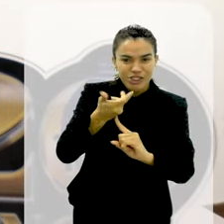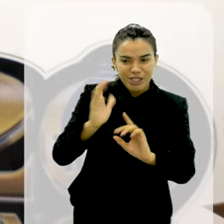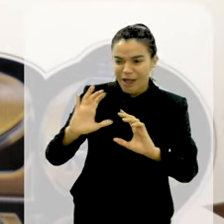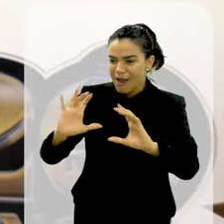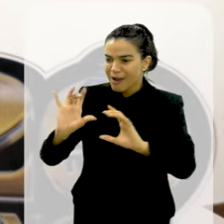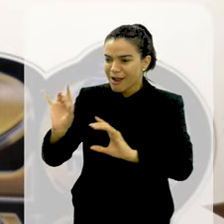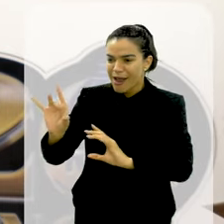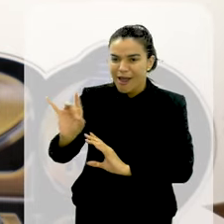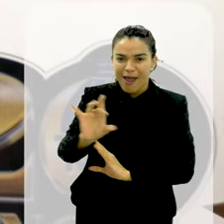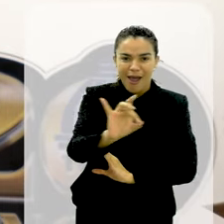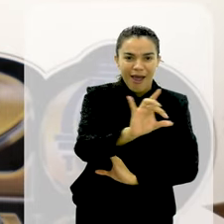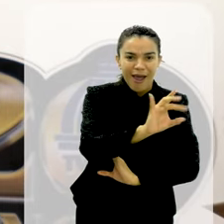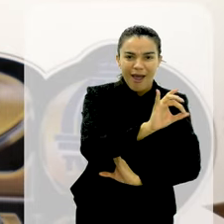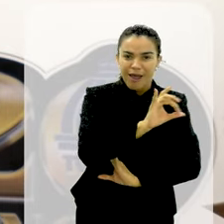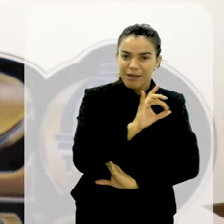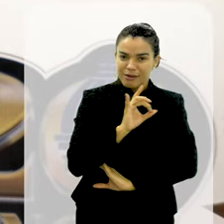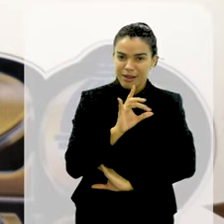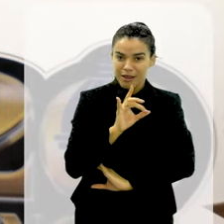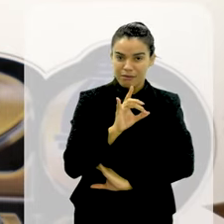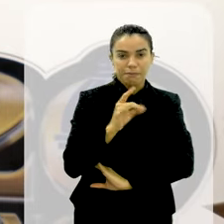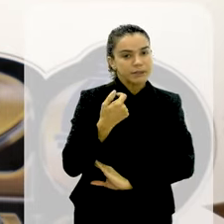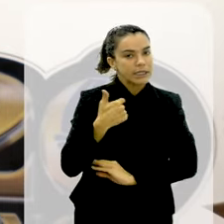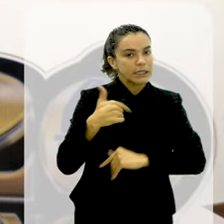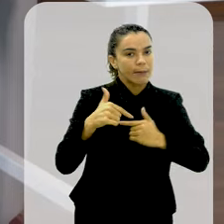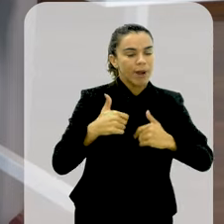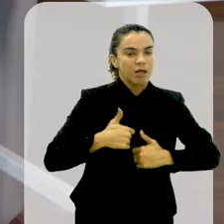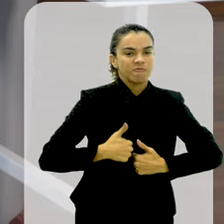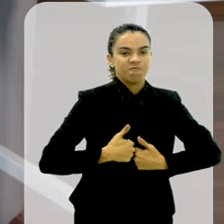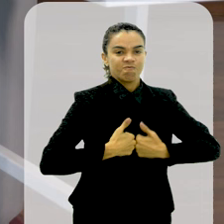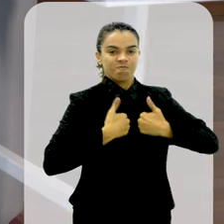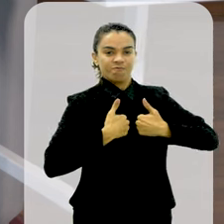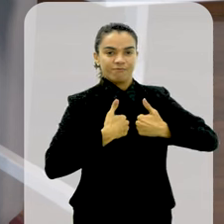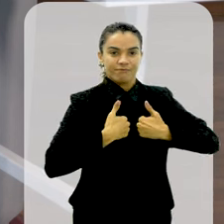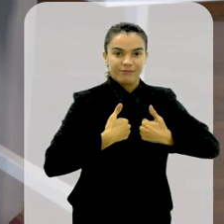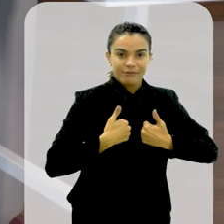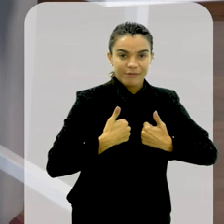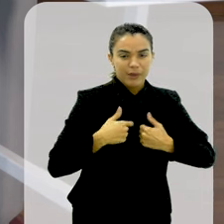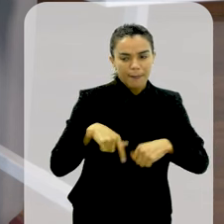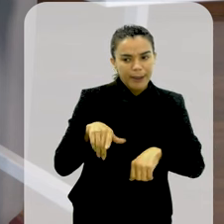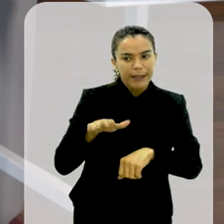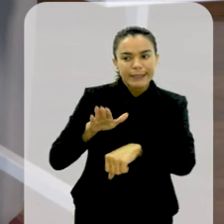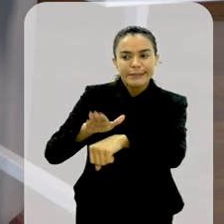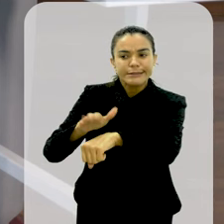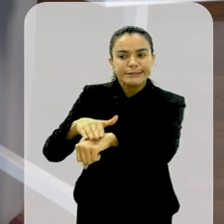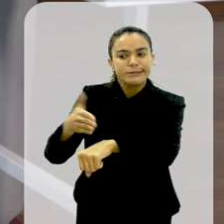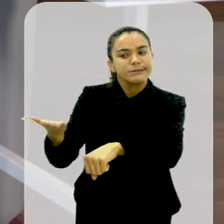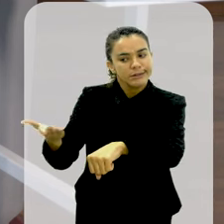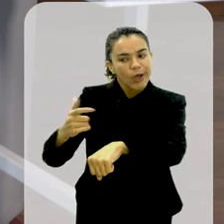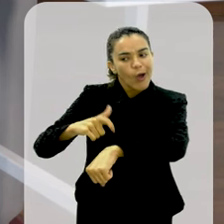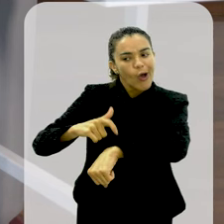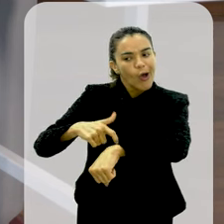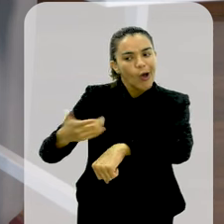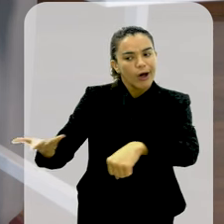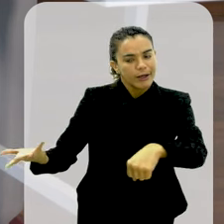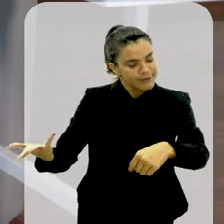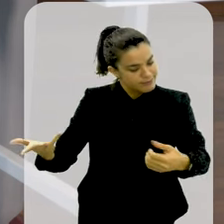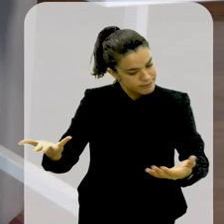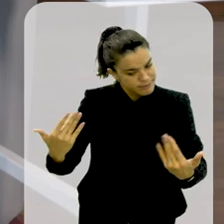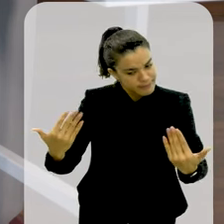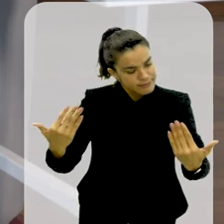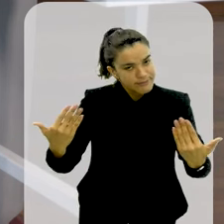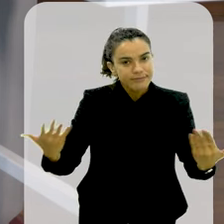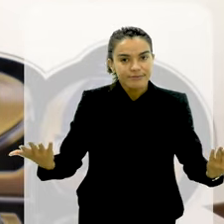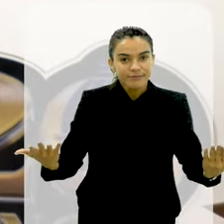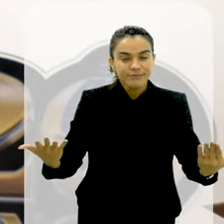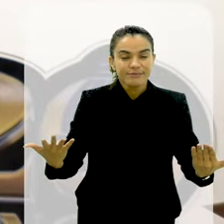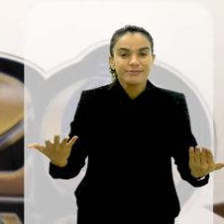artistas como um todo, cada um em sua área, você tem que trabalhar o ego, você saber cobrar, saber a hora de